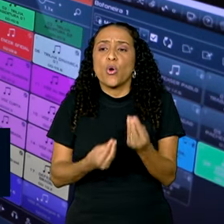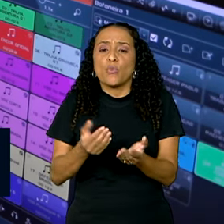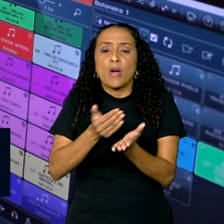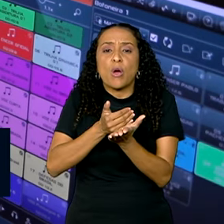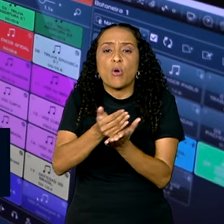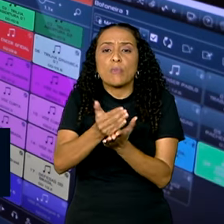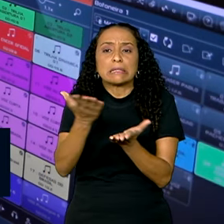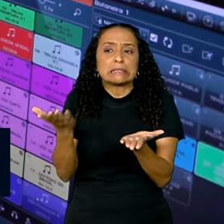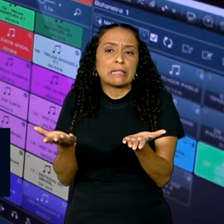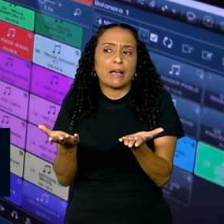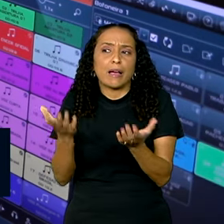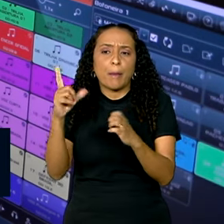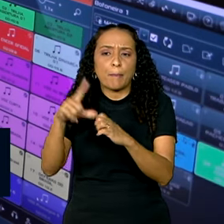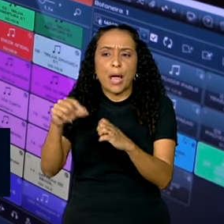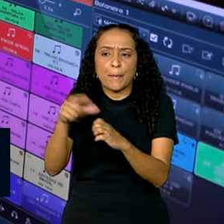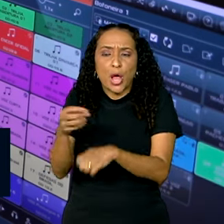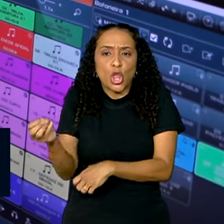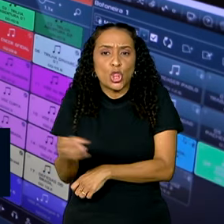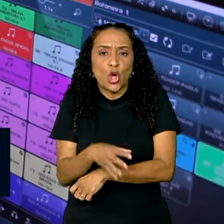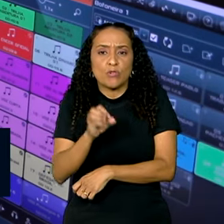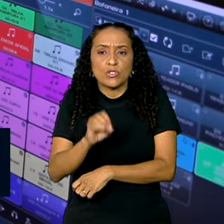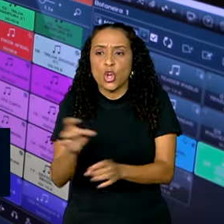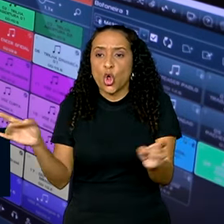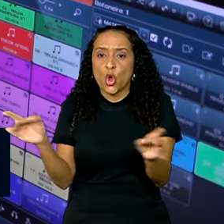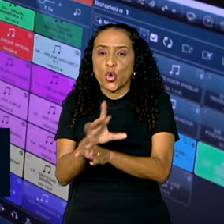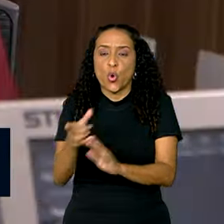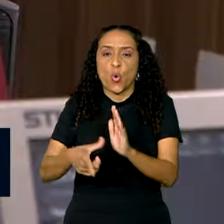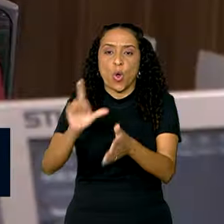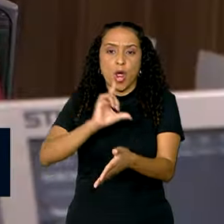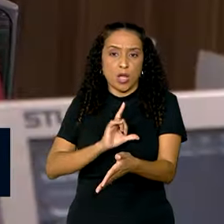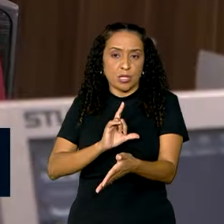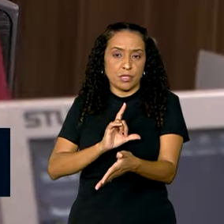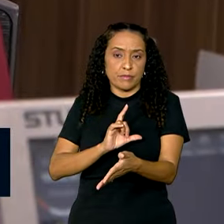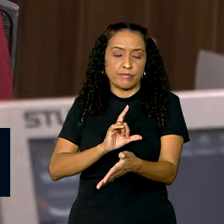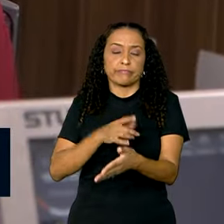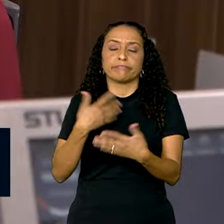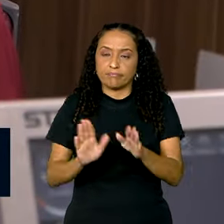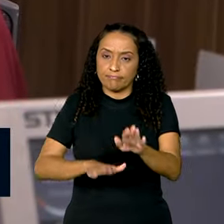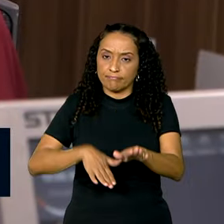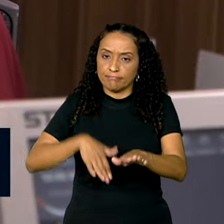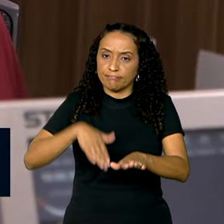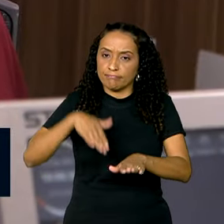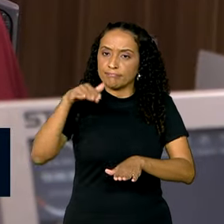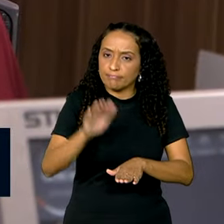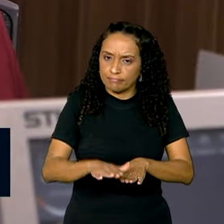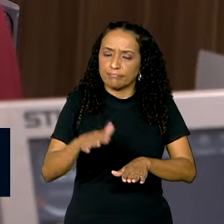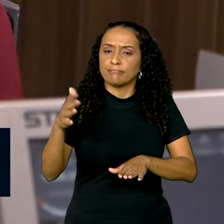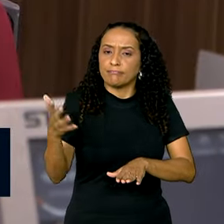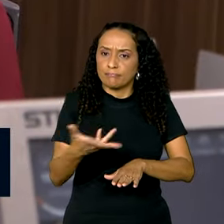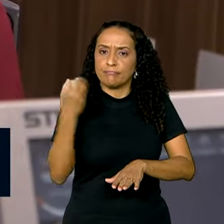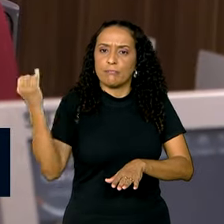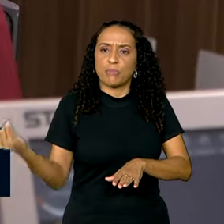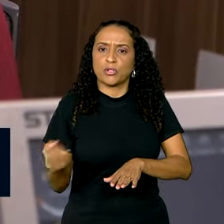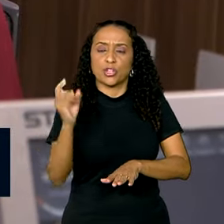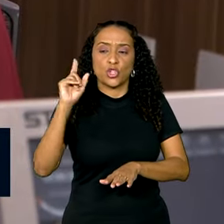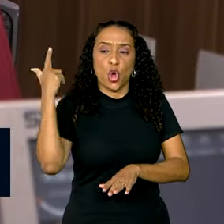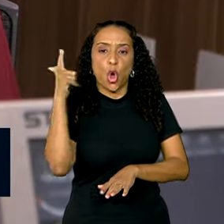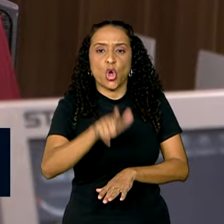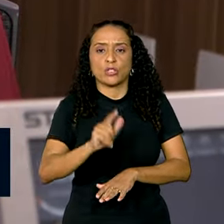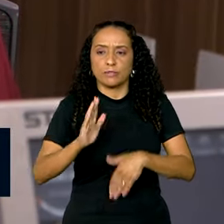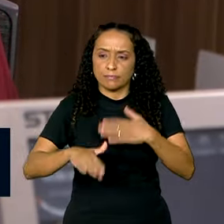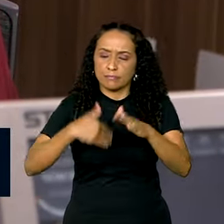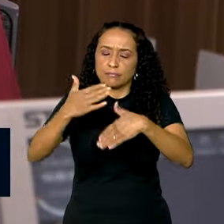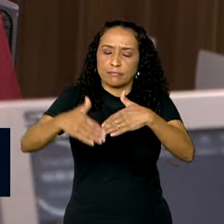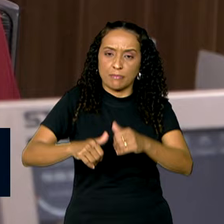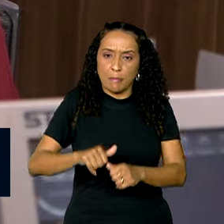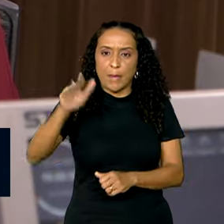começar Empreendimentos novos se você não conclui e os antigos então assim é um passo extraodinário para que a gente consiga avançar em